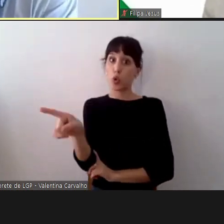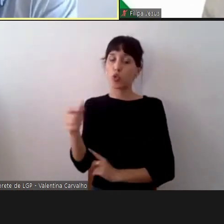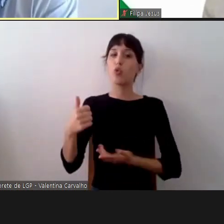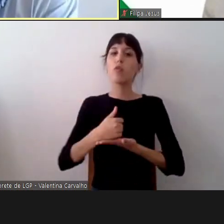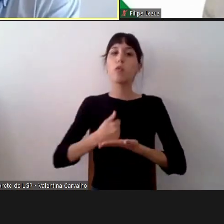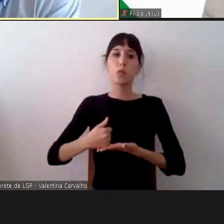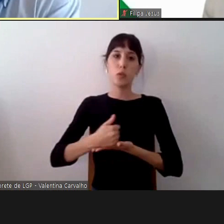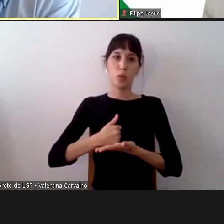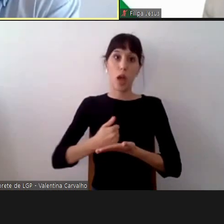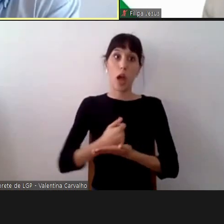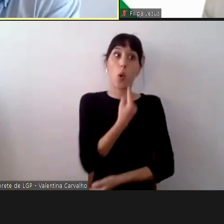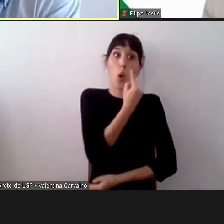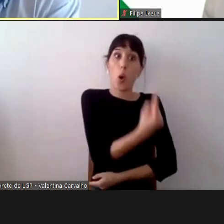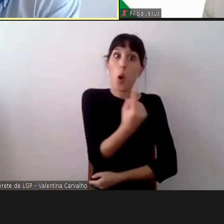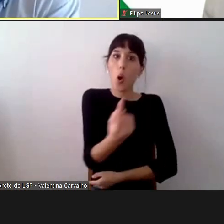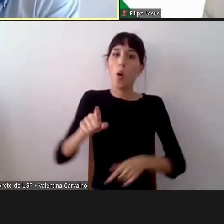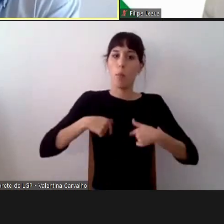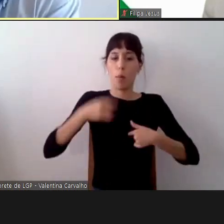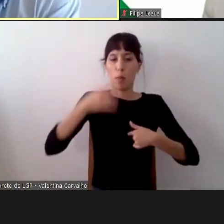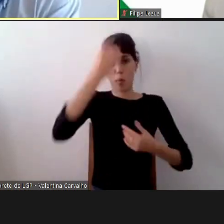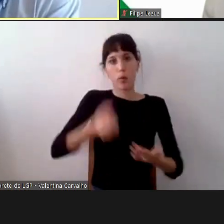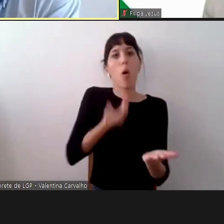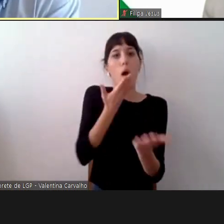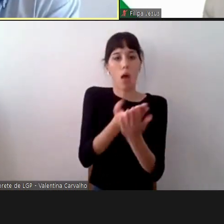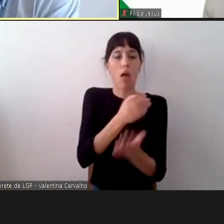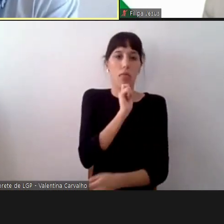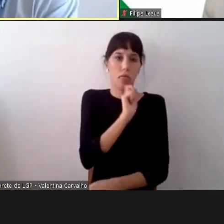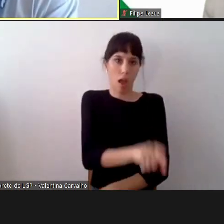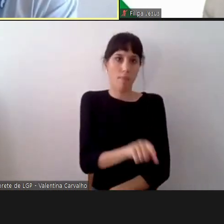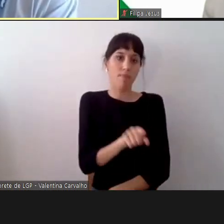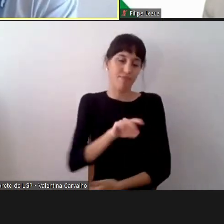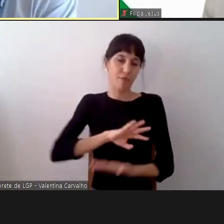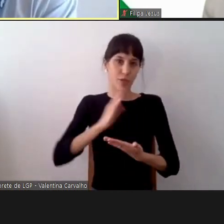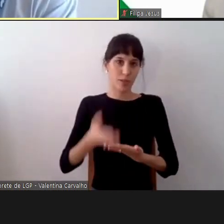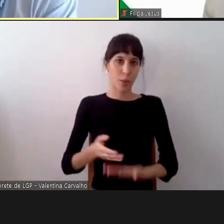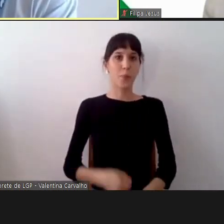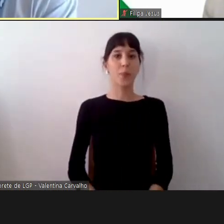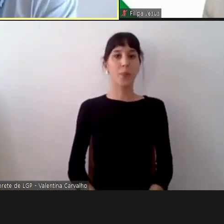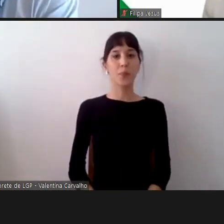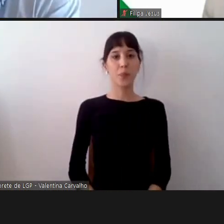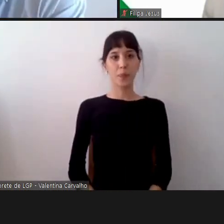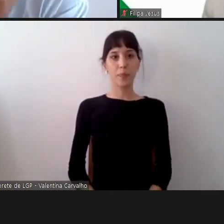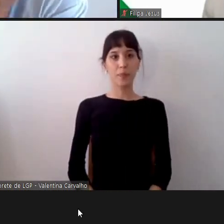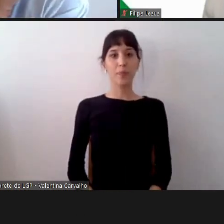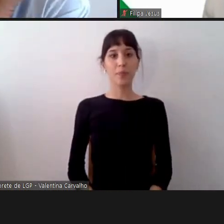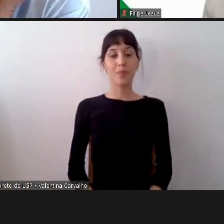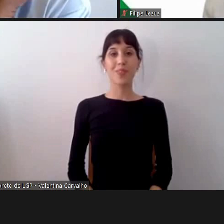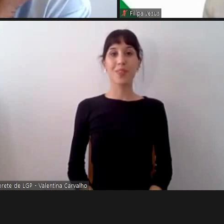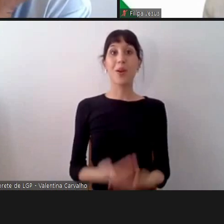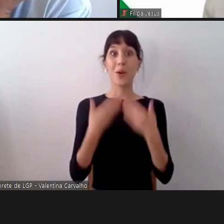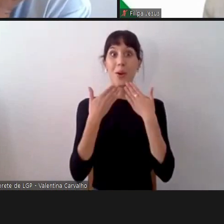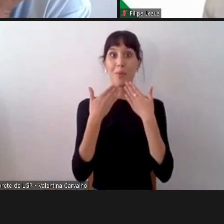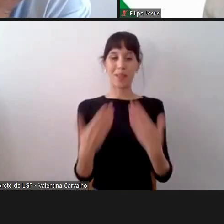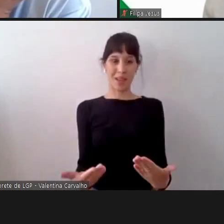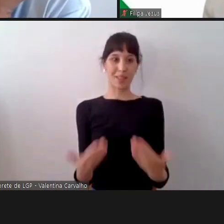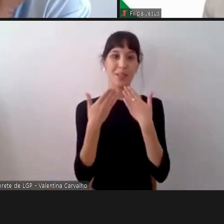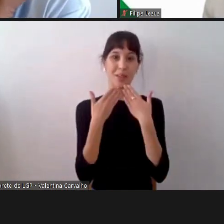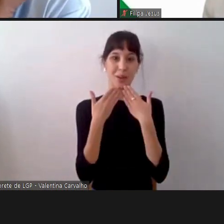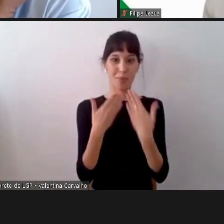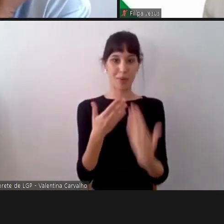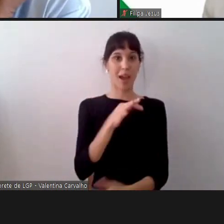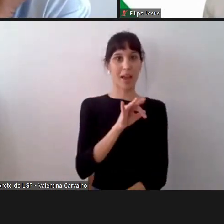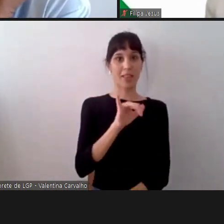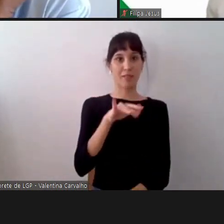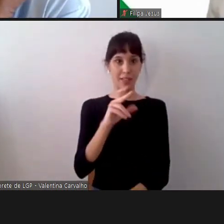modo individual, podem dar as suas sugestões à Fundação. Muito obrigada à Filipa,